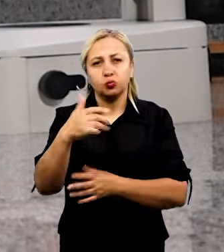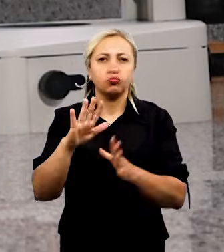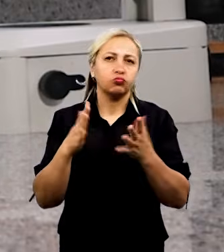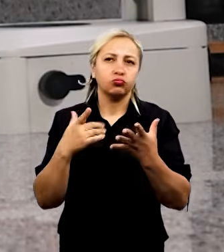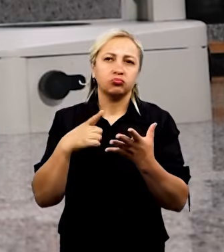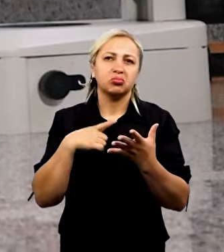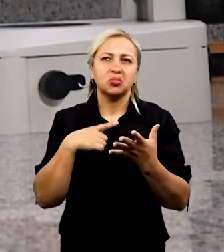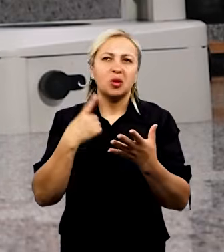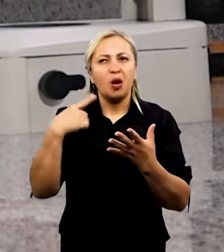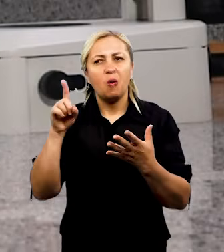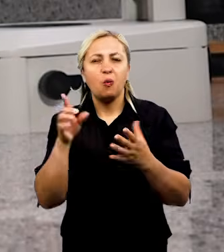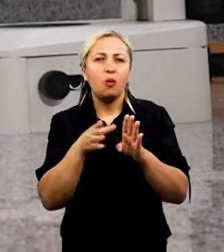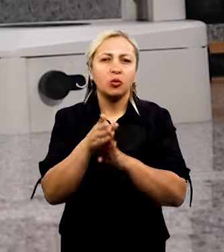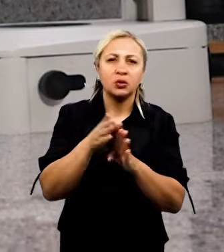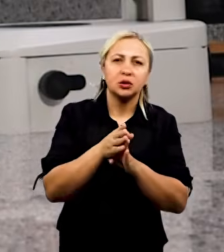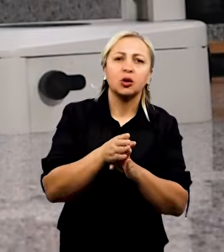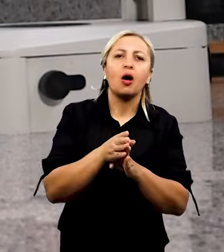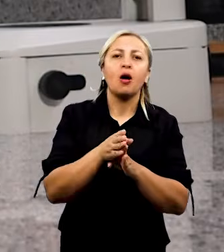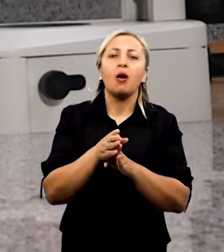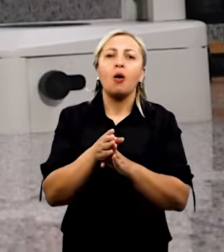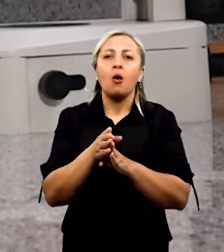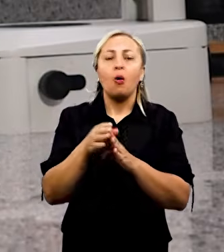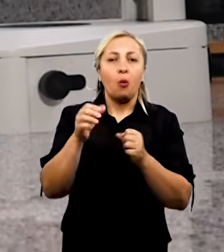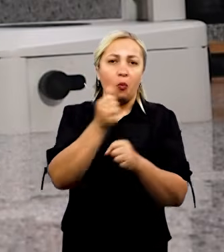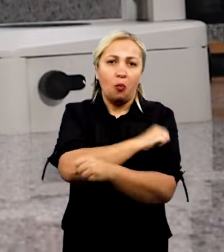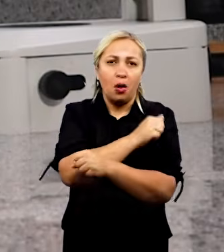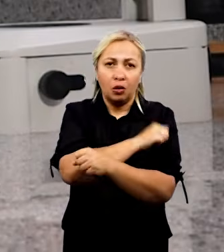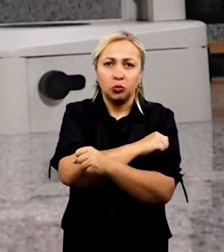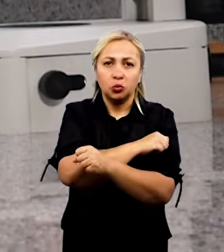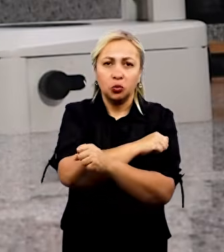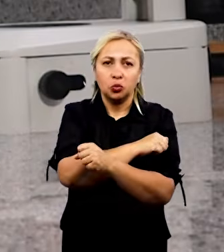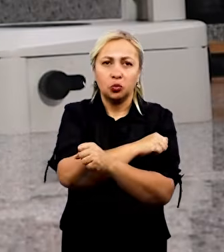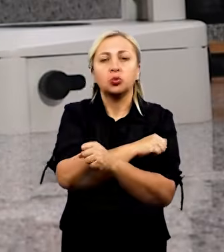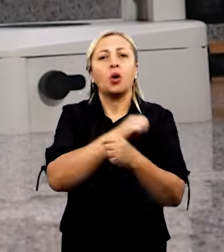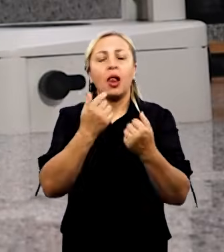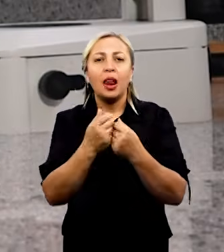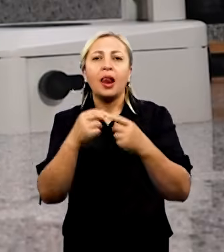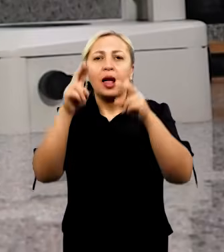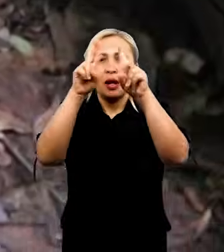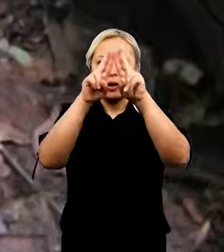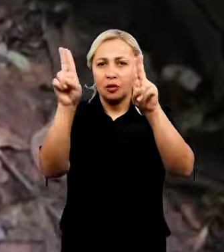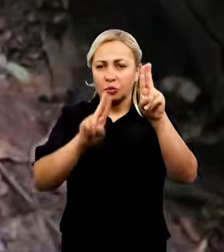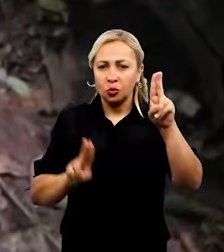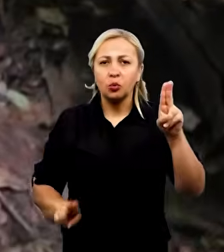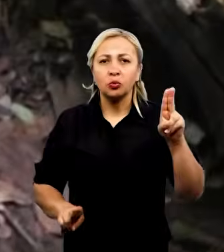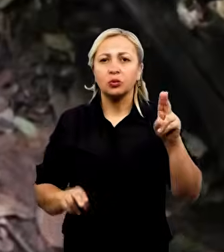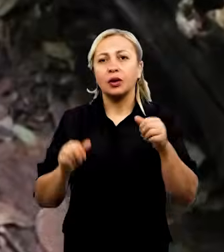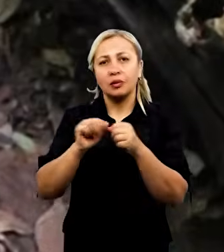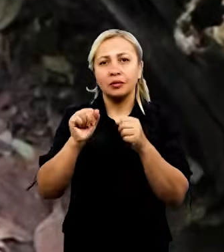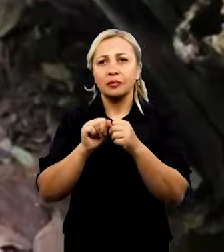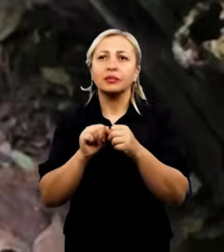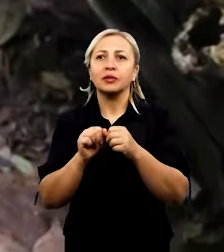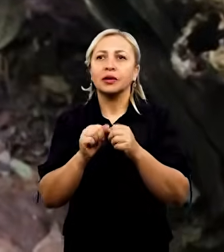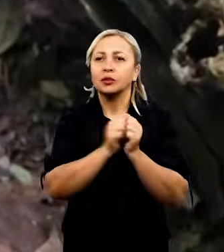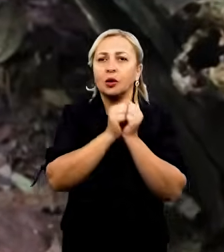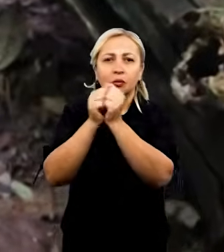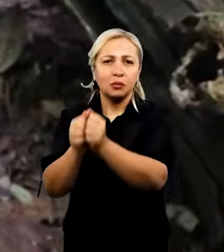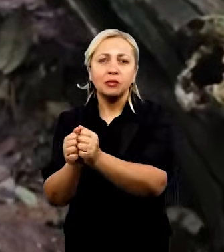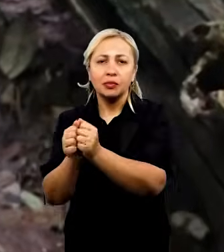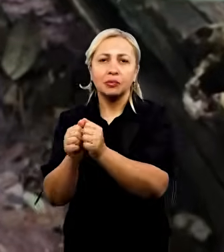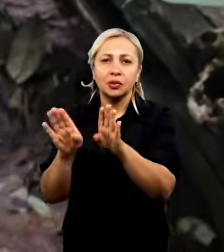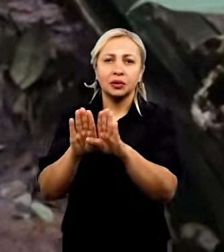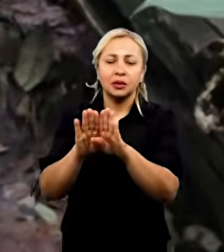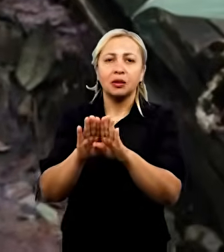eu orientei um aluno do RGV, do programa de pós-graduação em RGV, e ele fez o acompanhamento dessa espécie